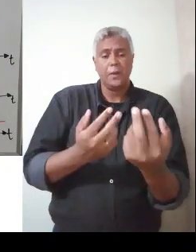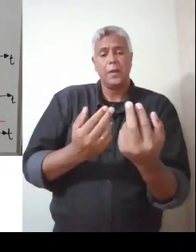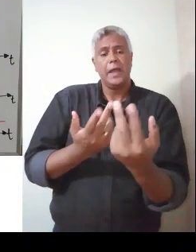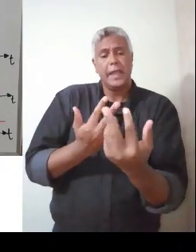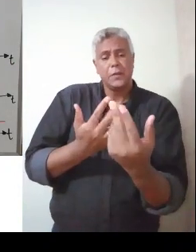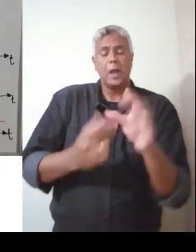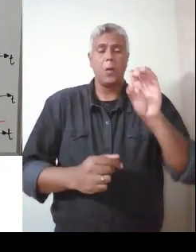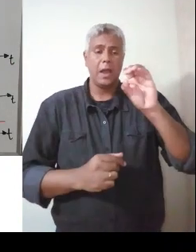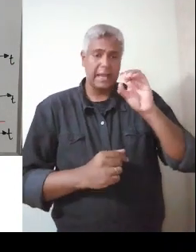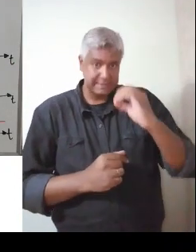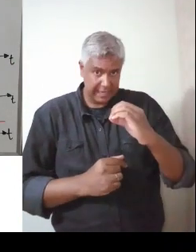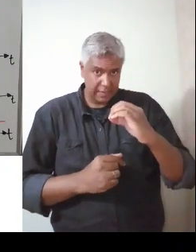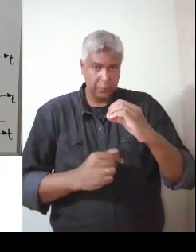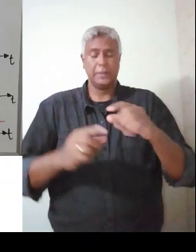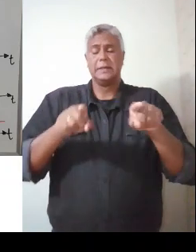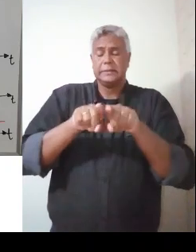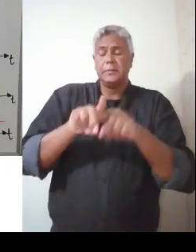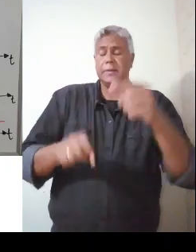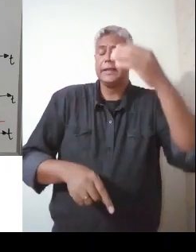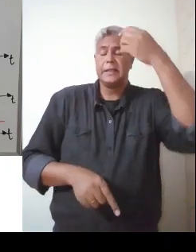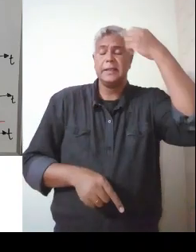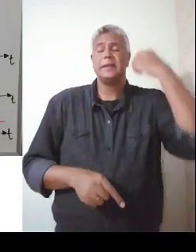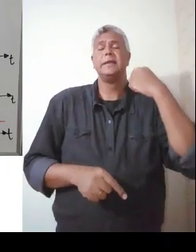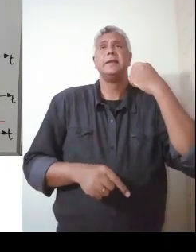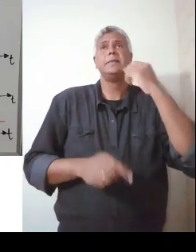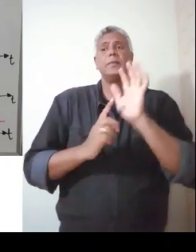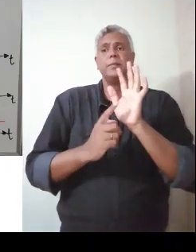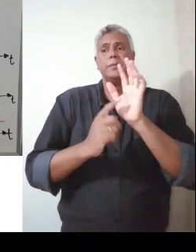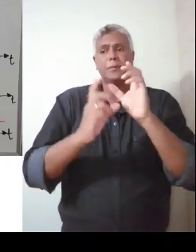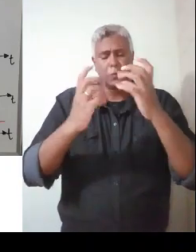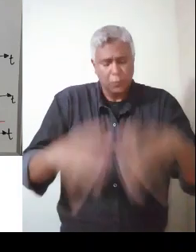zero, também conhecida como posição